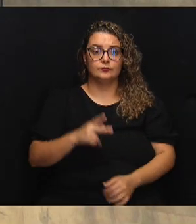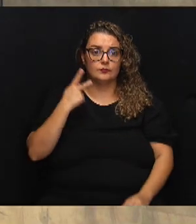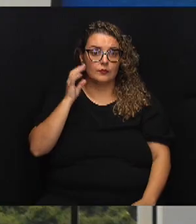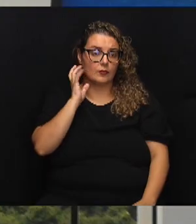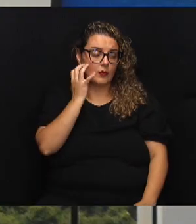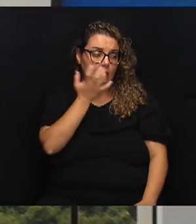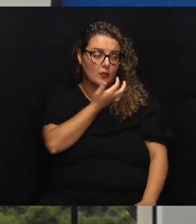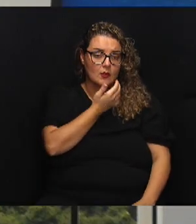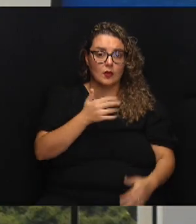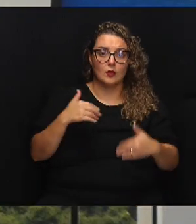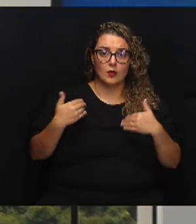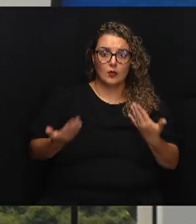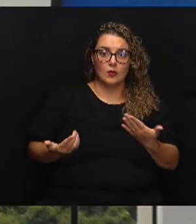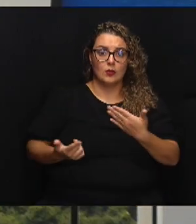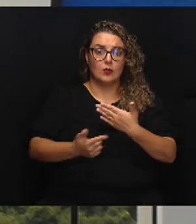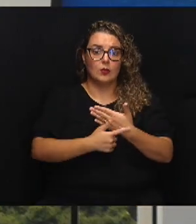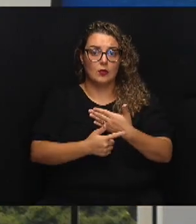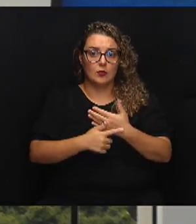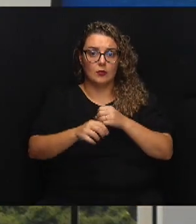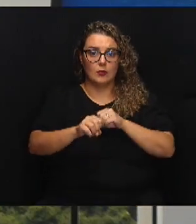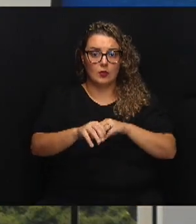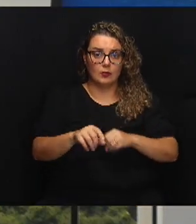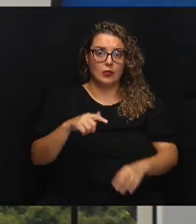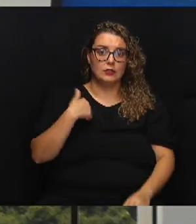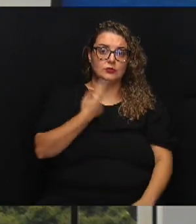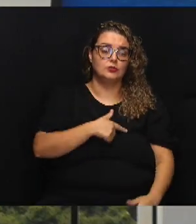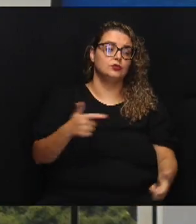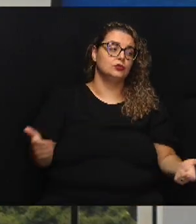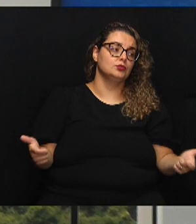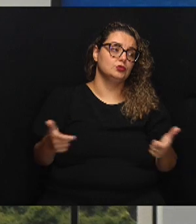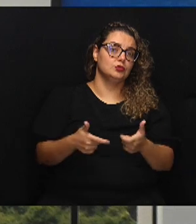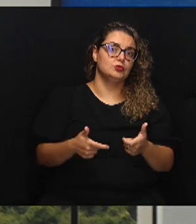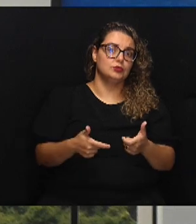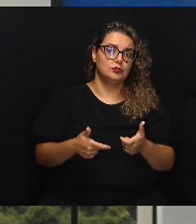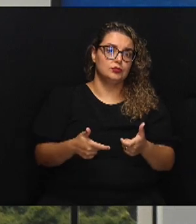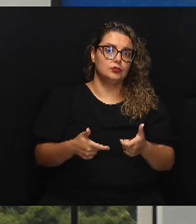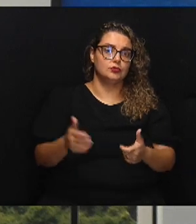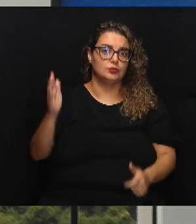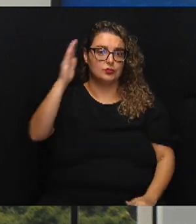qual que é o papel da educação para nós diminuirmos os casos